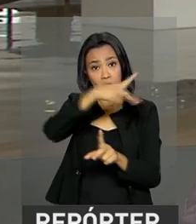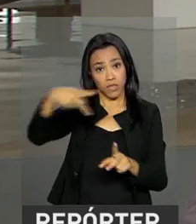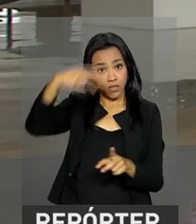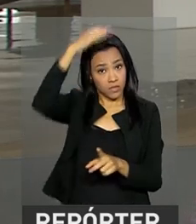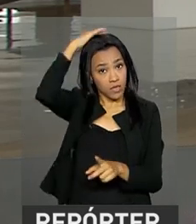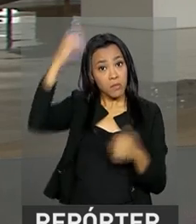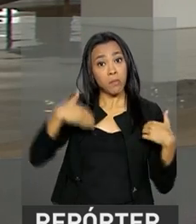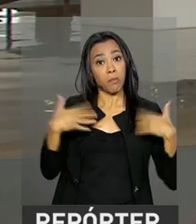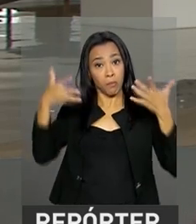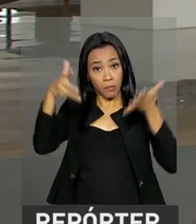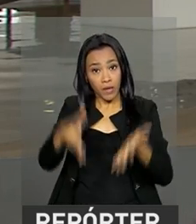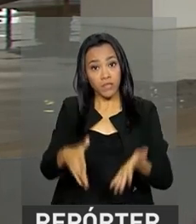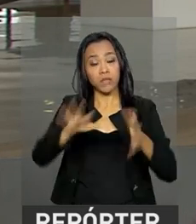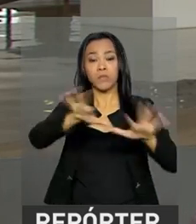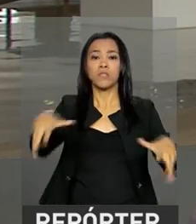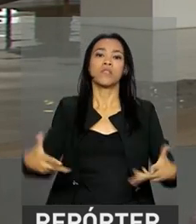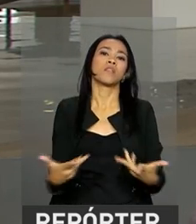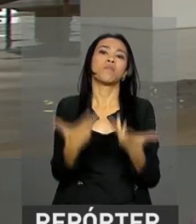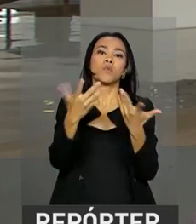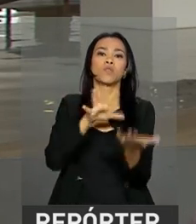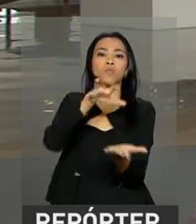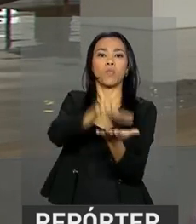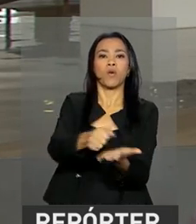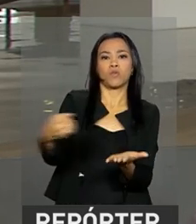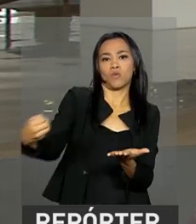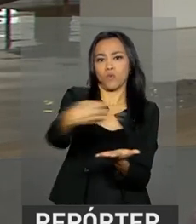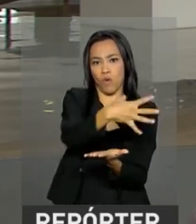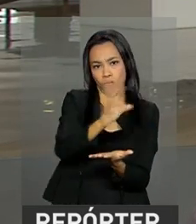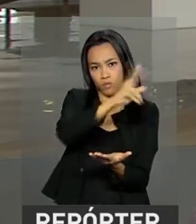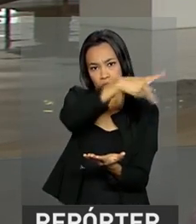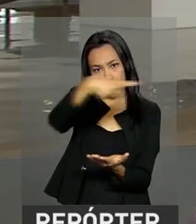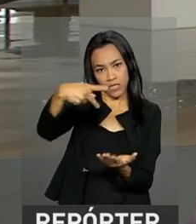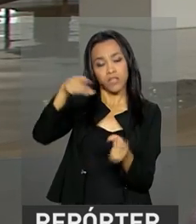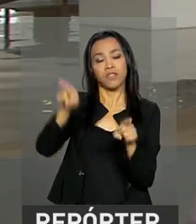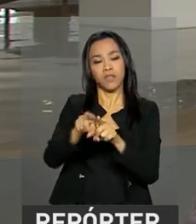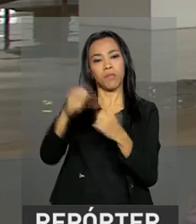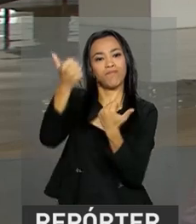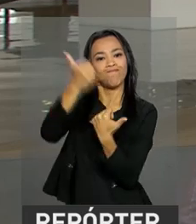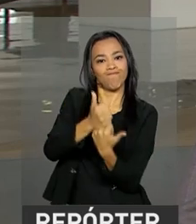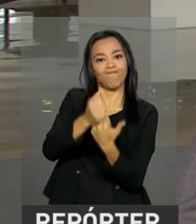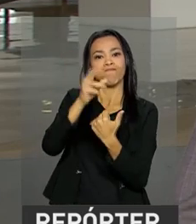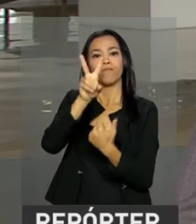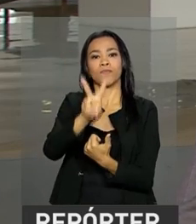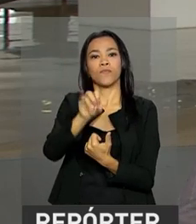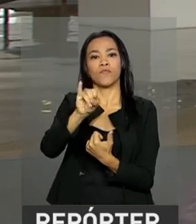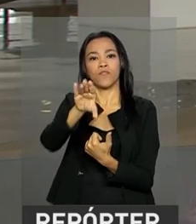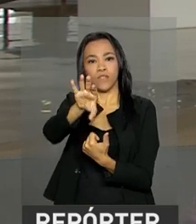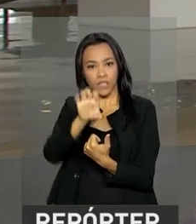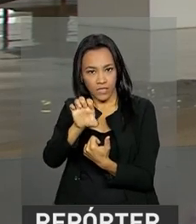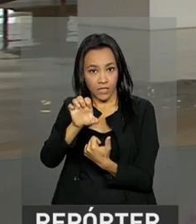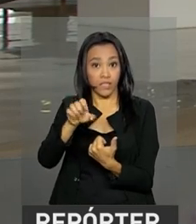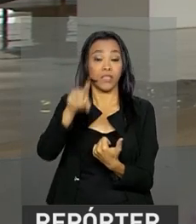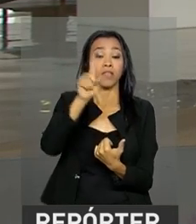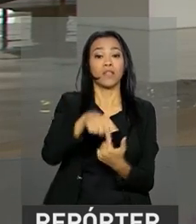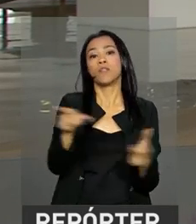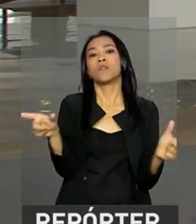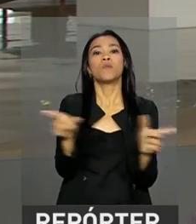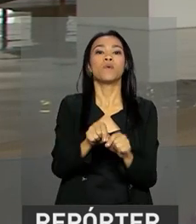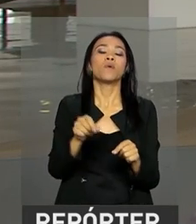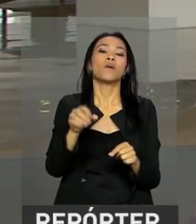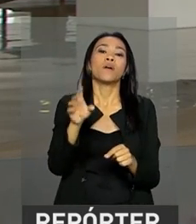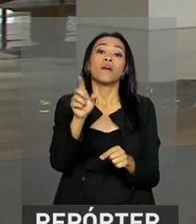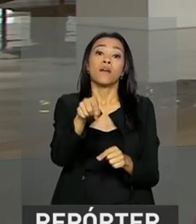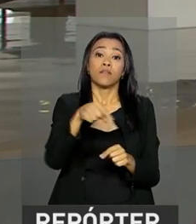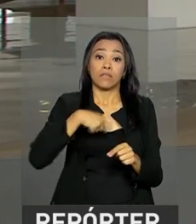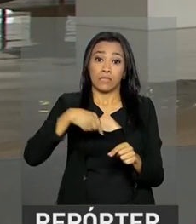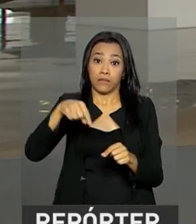participa da cerimônia de posse dos novos Presidente e vice-presidente do Superior Tribunal militar essa cerimônia tá marcada paraas